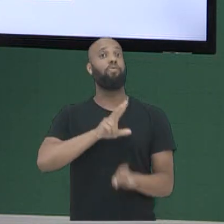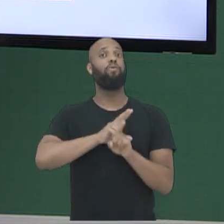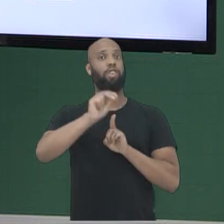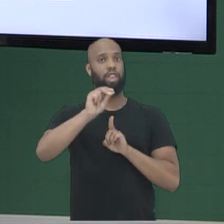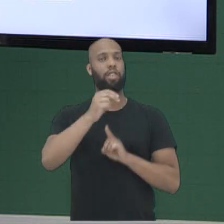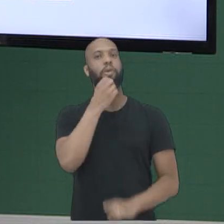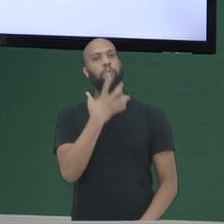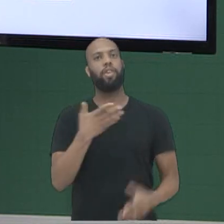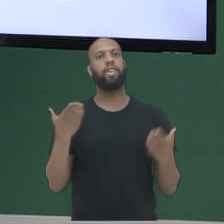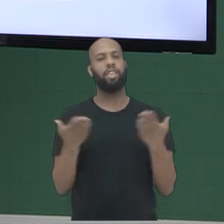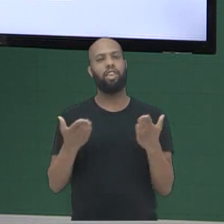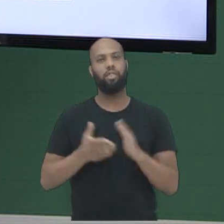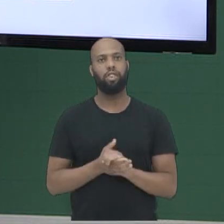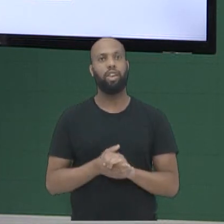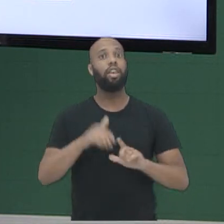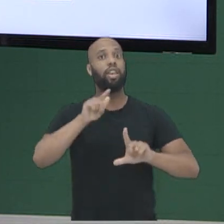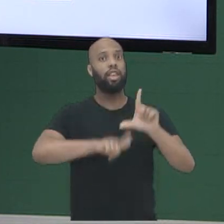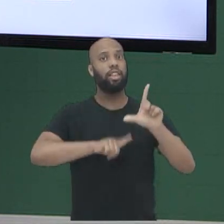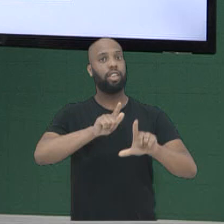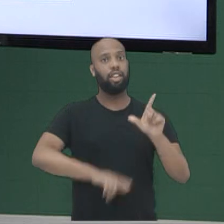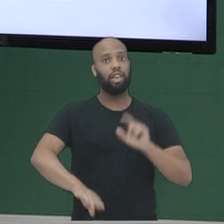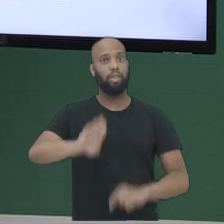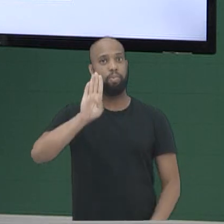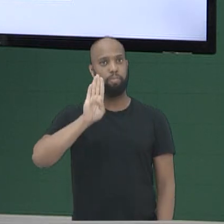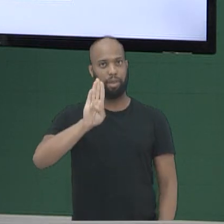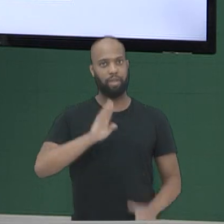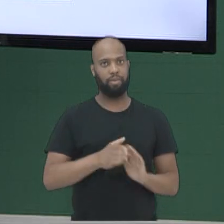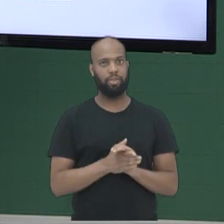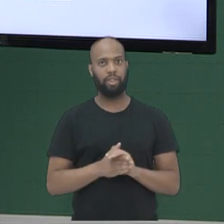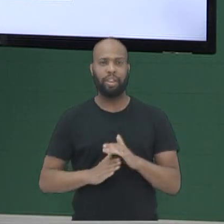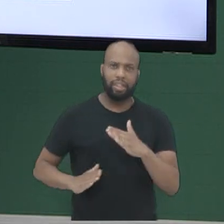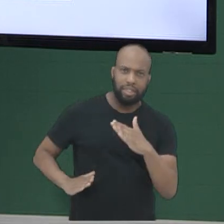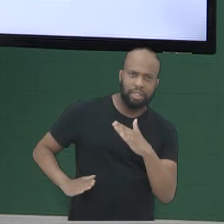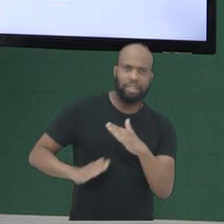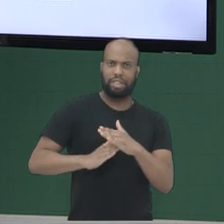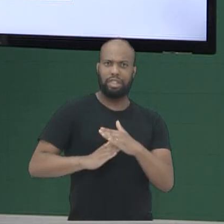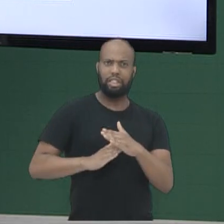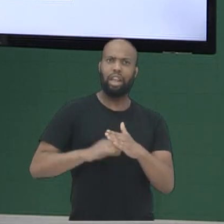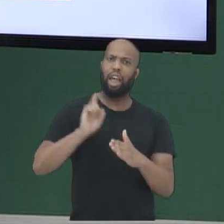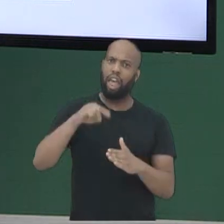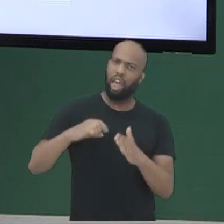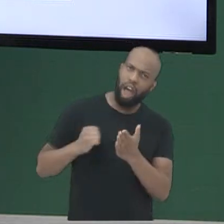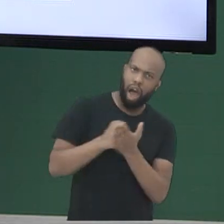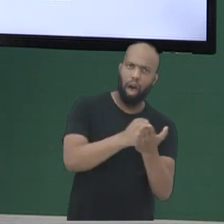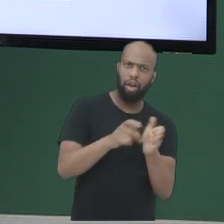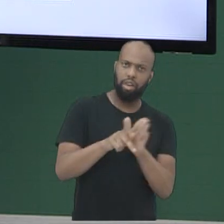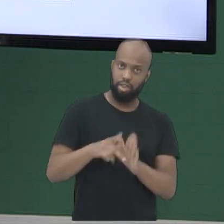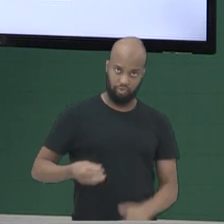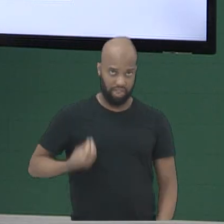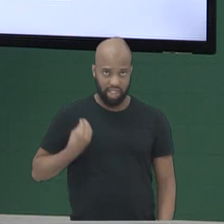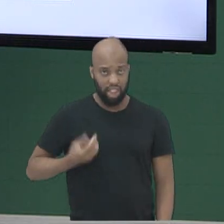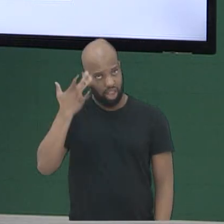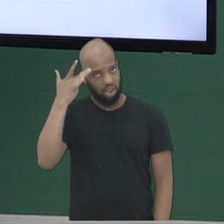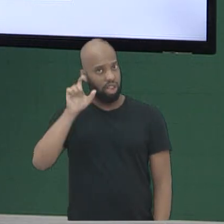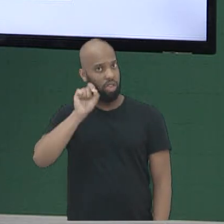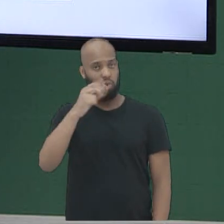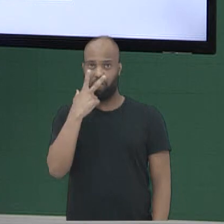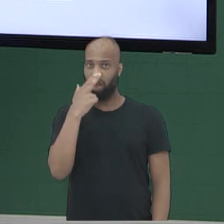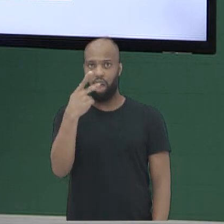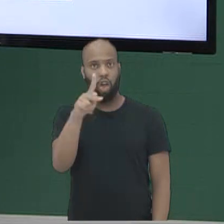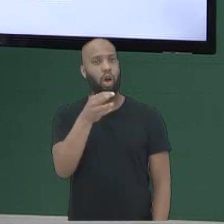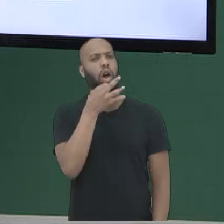mão até que ficasse melhor, né, até que o meu cotovelo voltasse aí direitinho depois de uma cirurgia. Então foi um